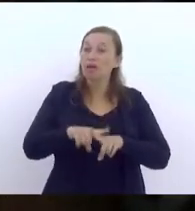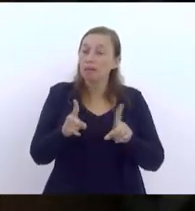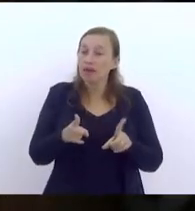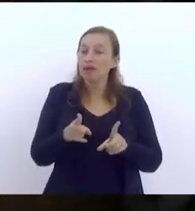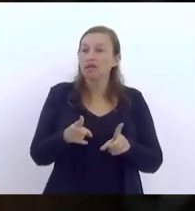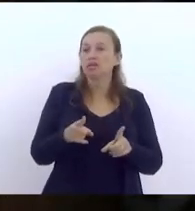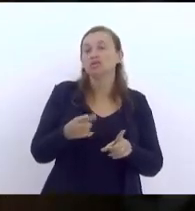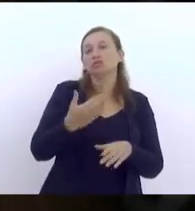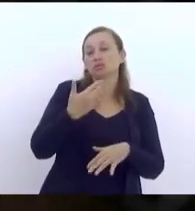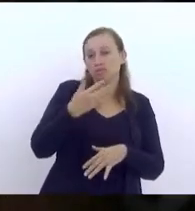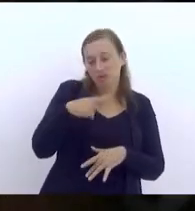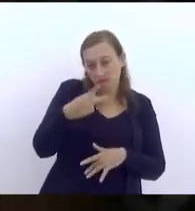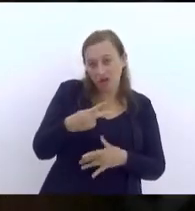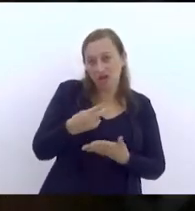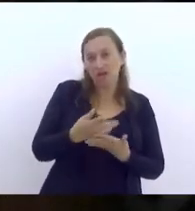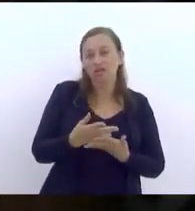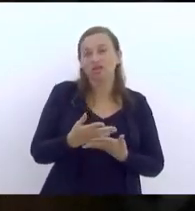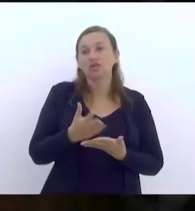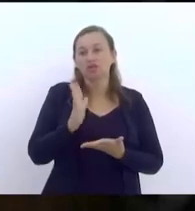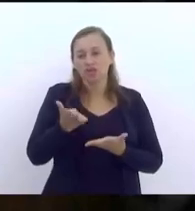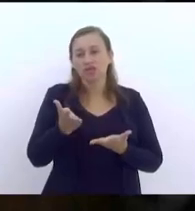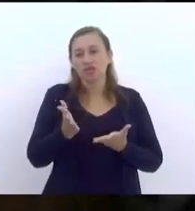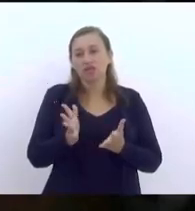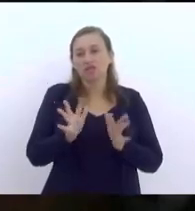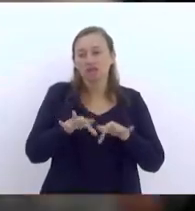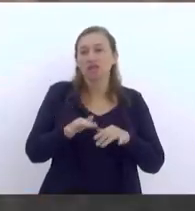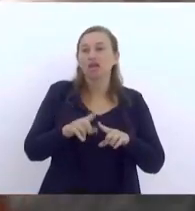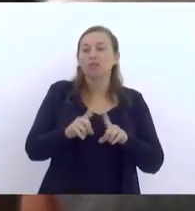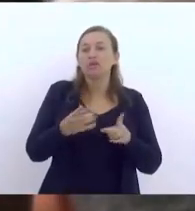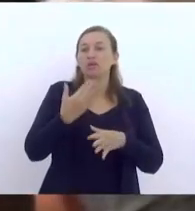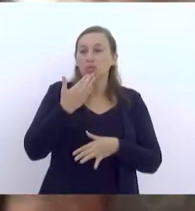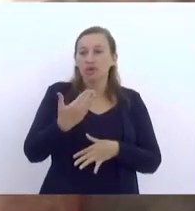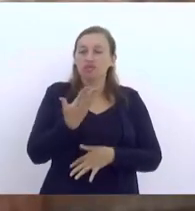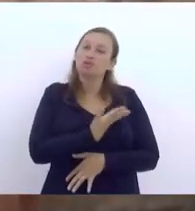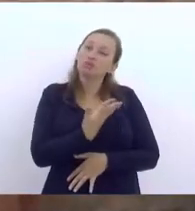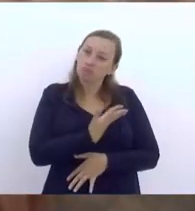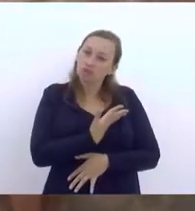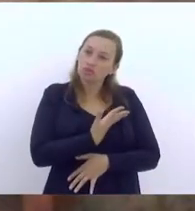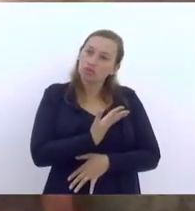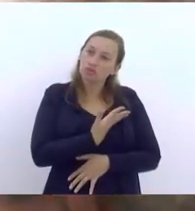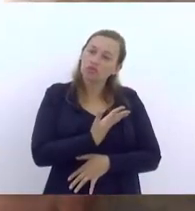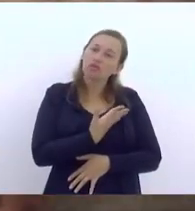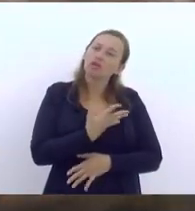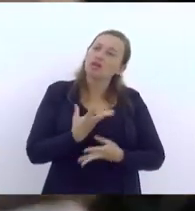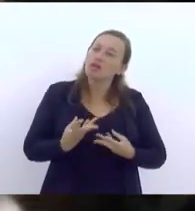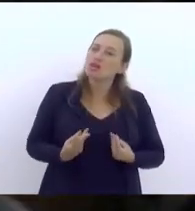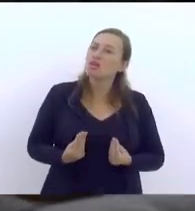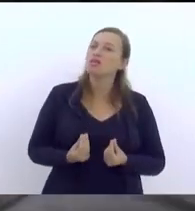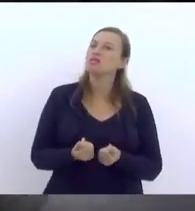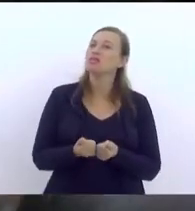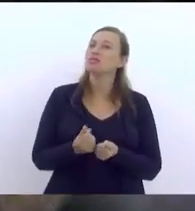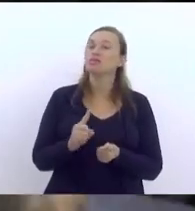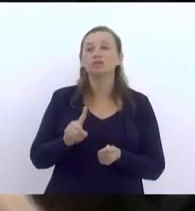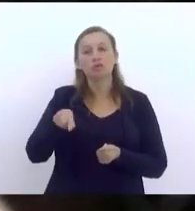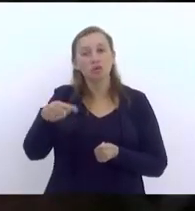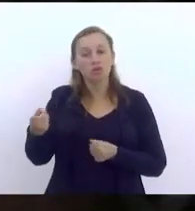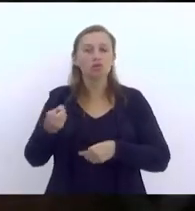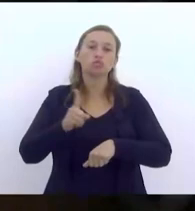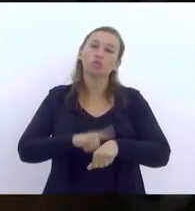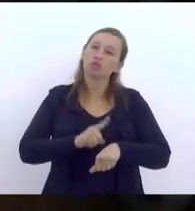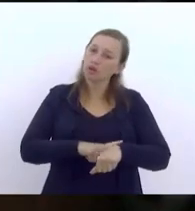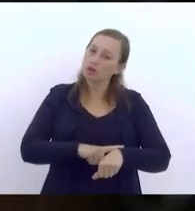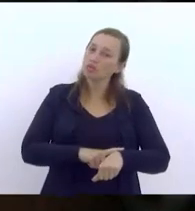a minha consideração. Já está praticamente definido, mas eu peço aos colegas que tenham a sensibilidade que para próximos momentos a gente